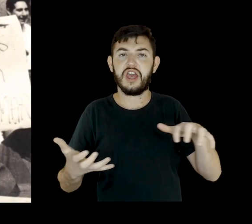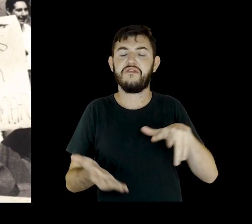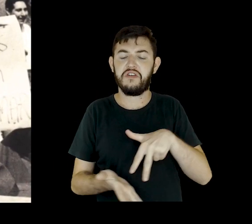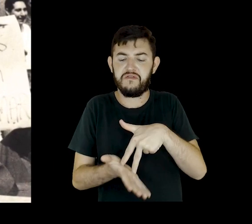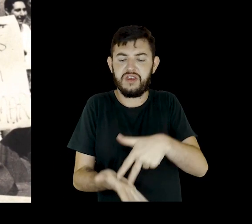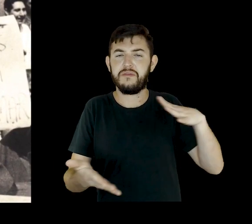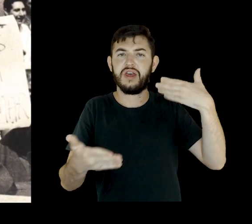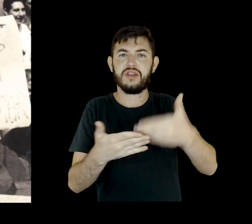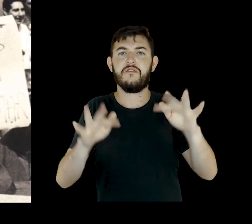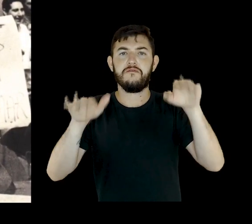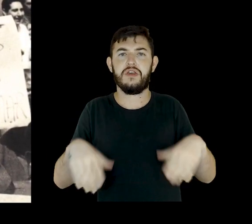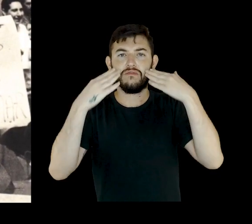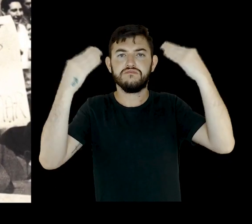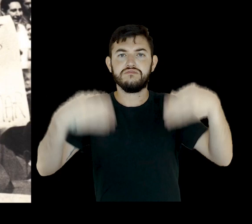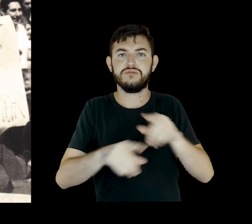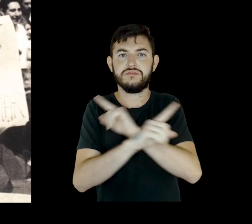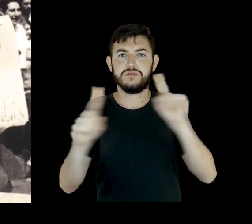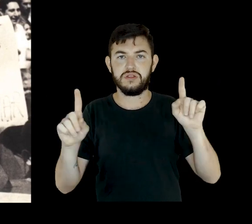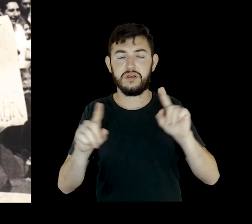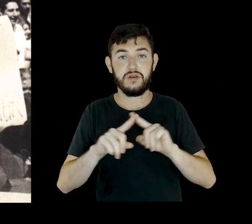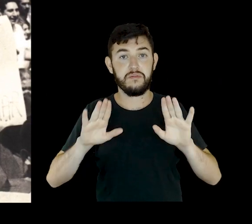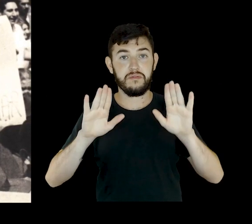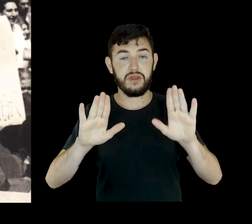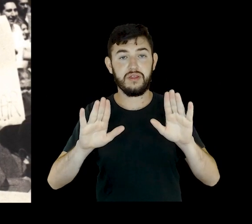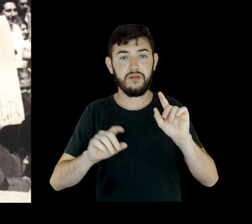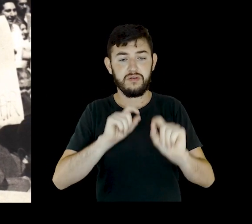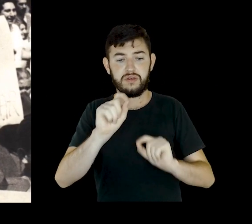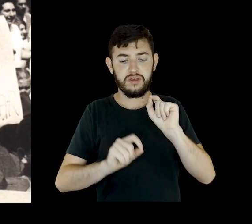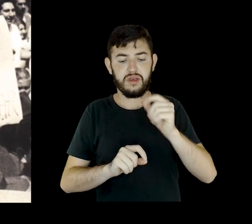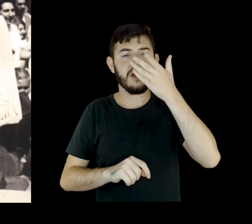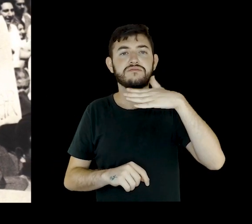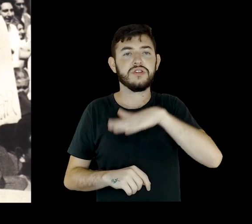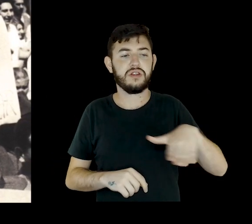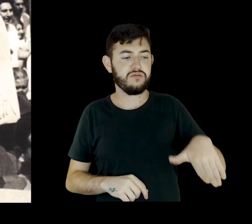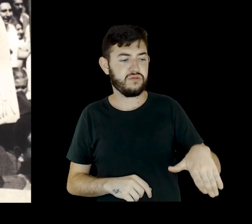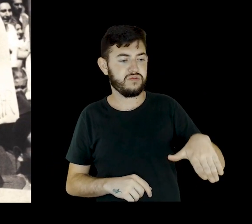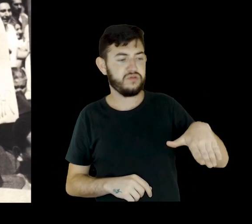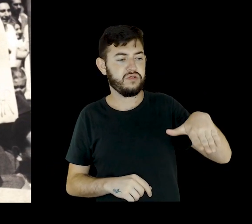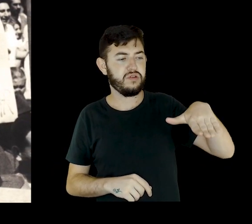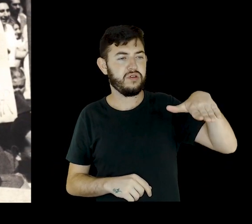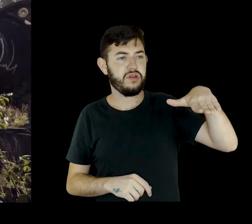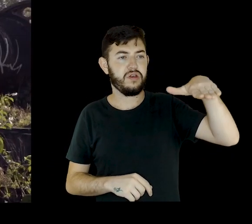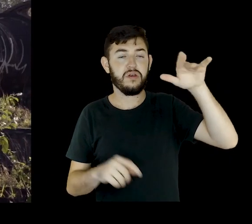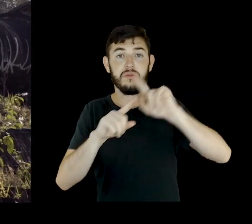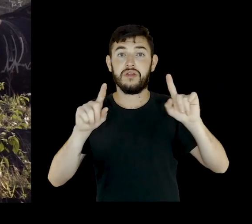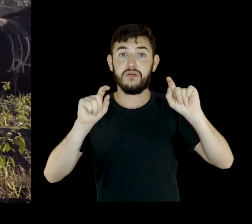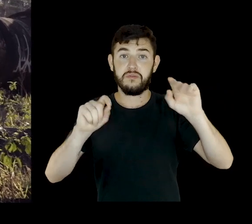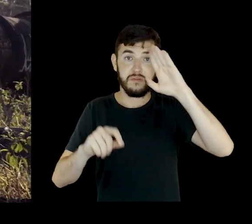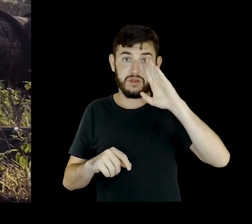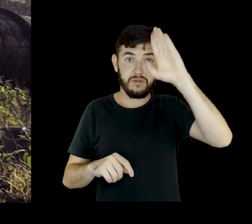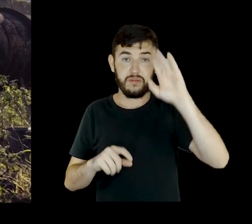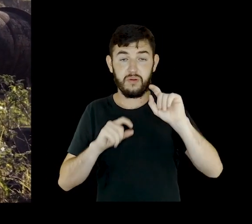Aí a gente já passou meio apertado, né? Porque bastante tempo, né? Aí as crianças foram crescendo, principalmente os